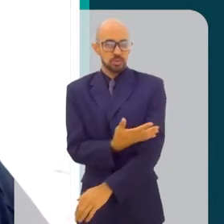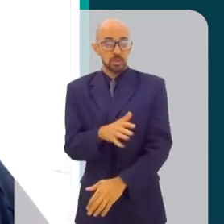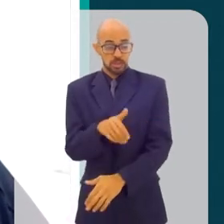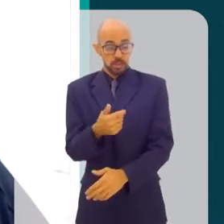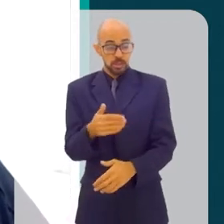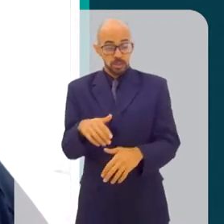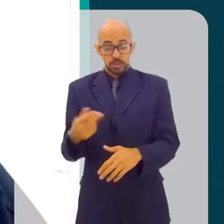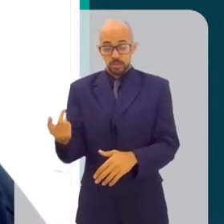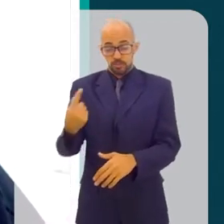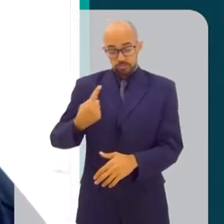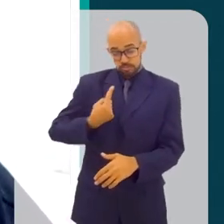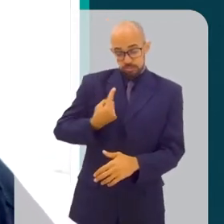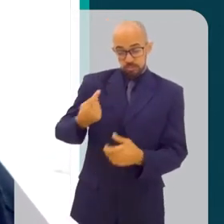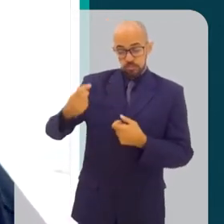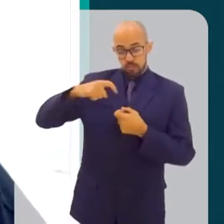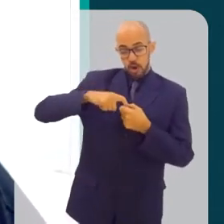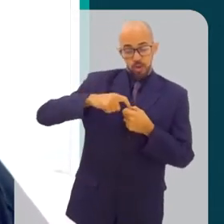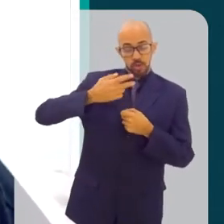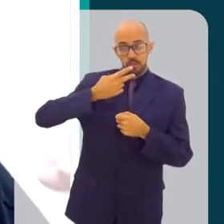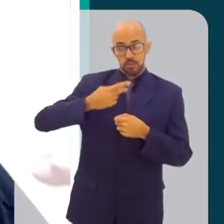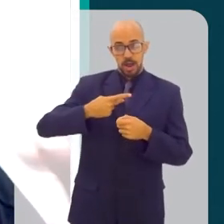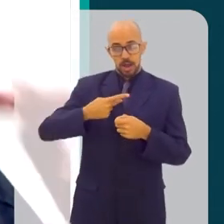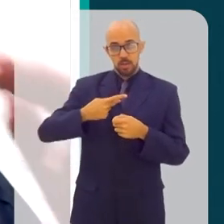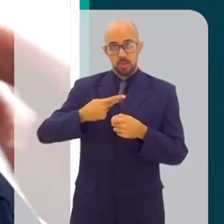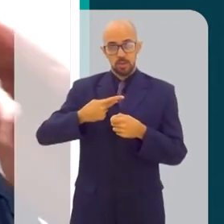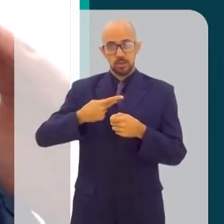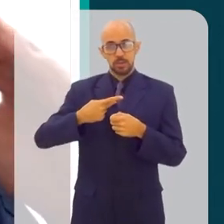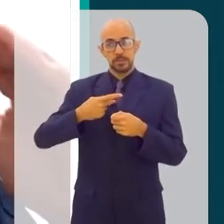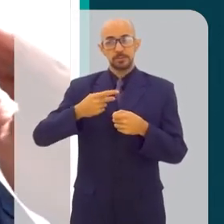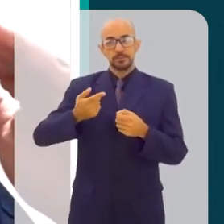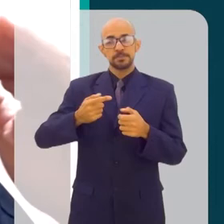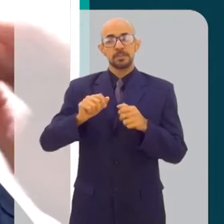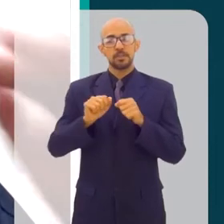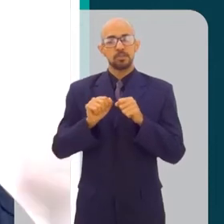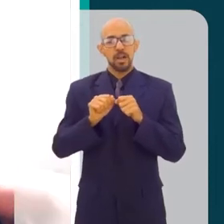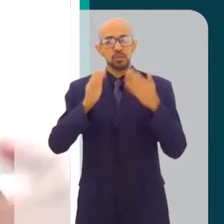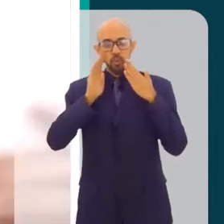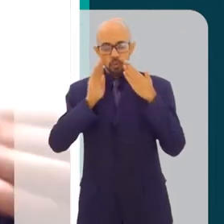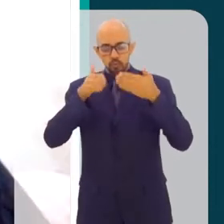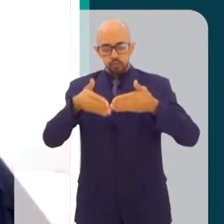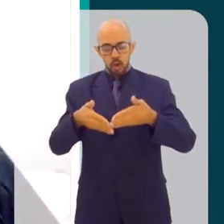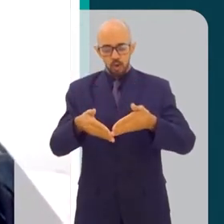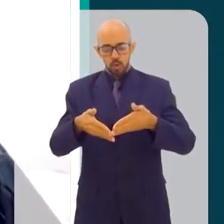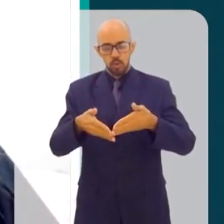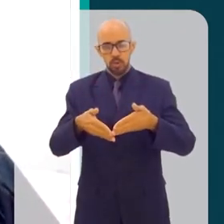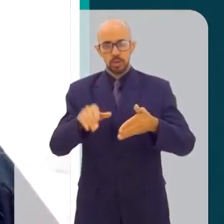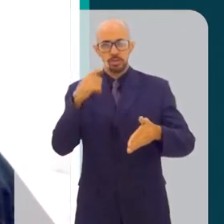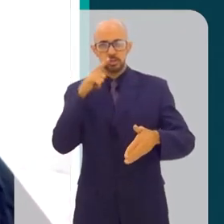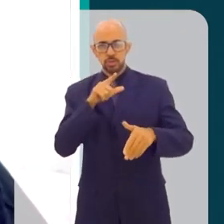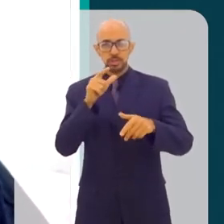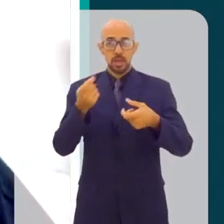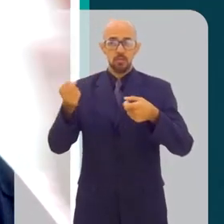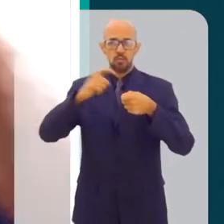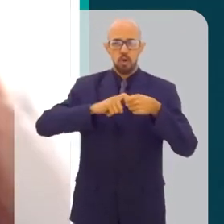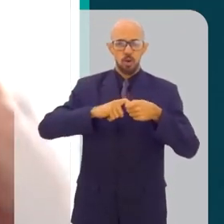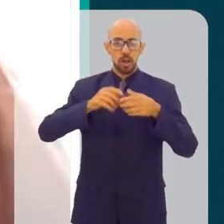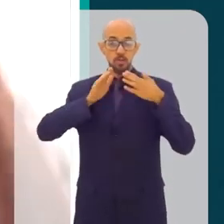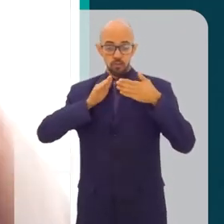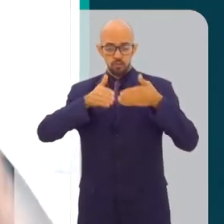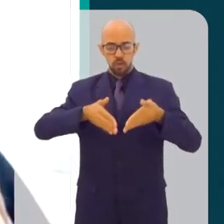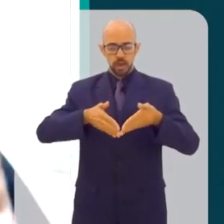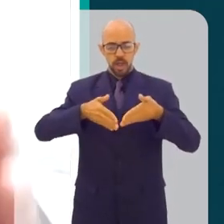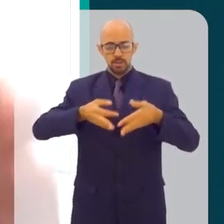pacientes relatam isso. E aí eles voltam, então parece é como se trouxesse o foco, né? Eles voltam